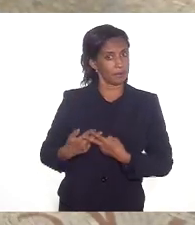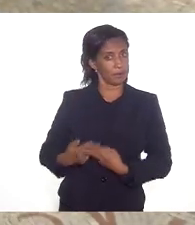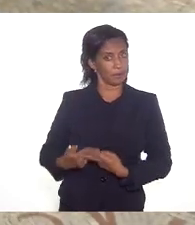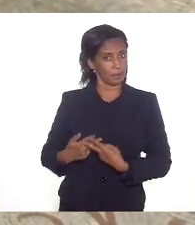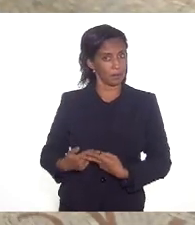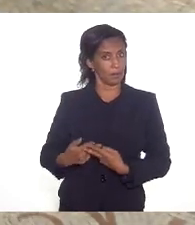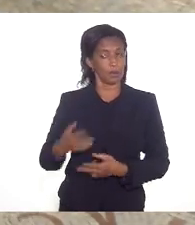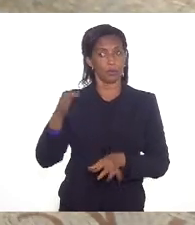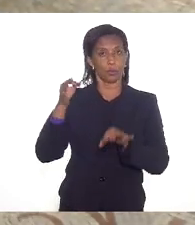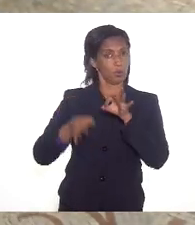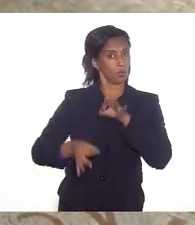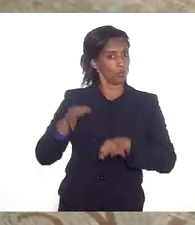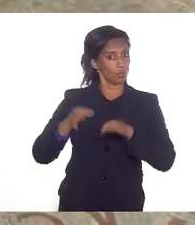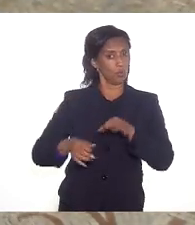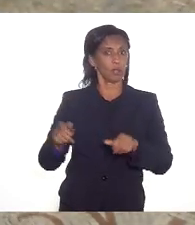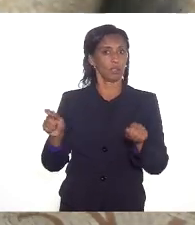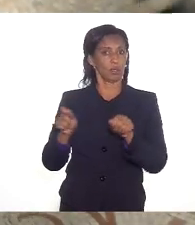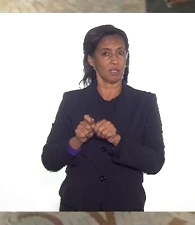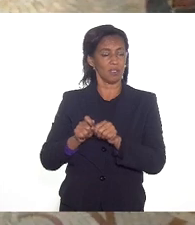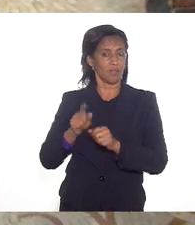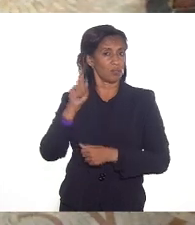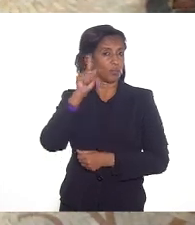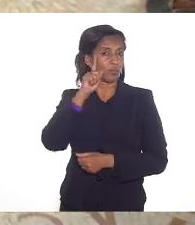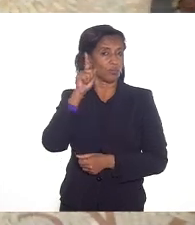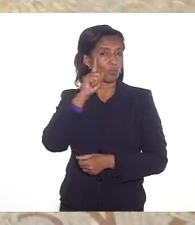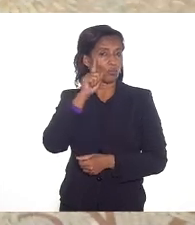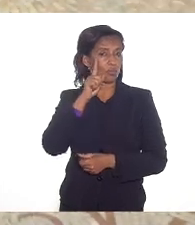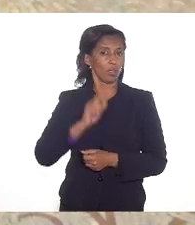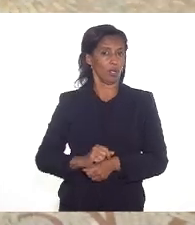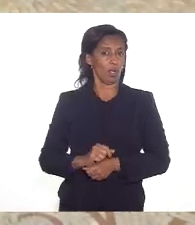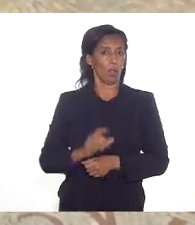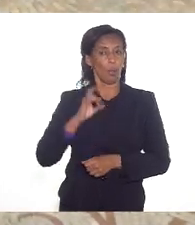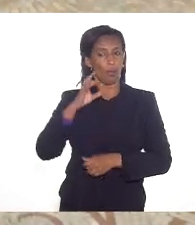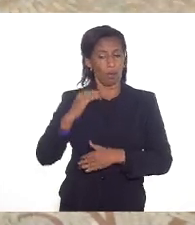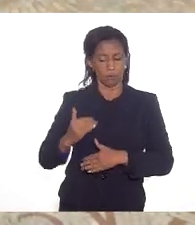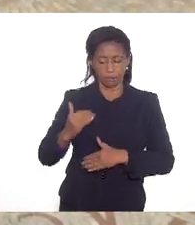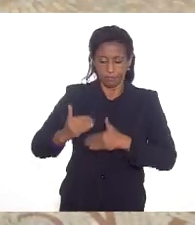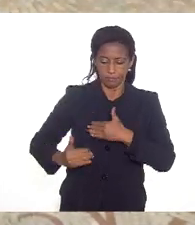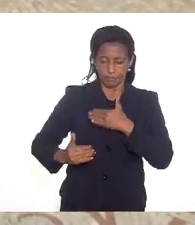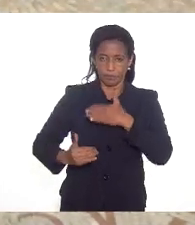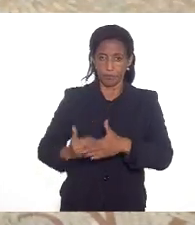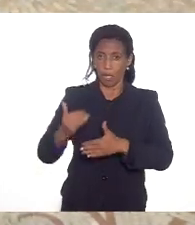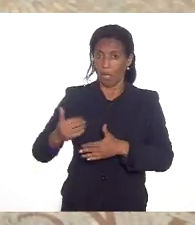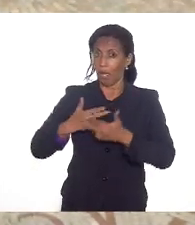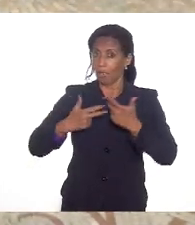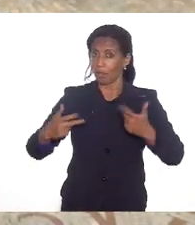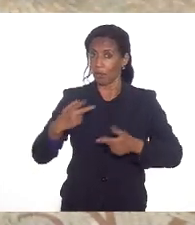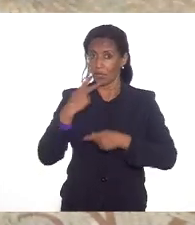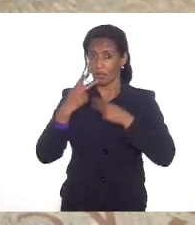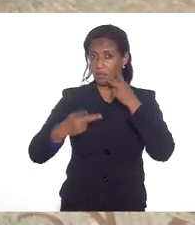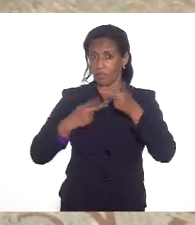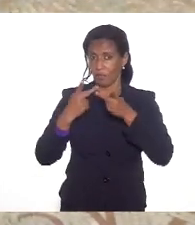e sobre a justiça que é feita a cada dia por cada passo cada palavra falada aquilo não poderia